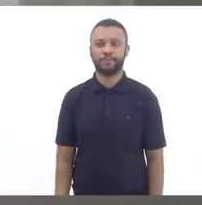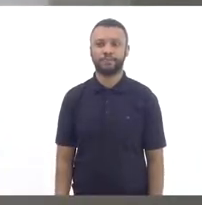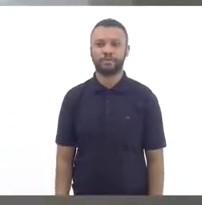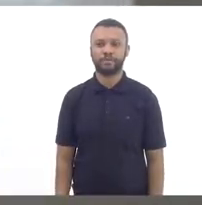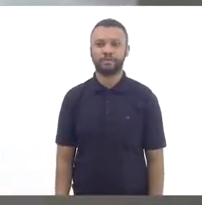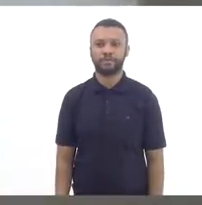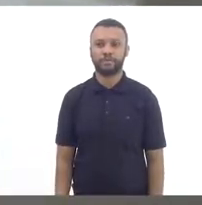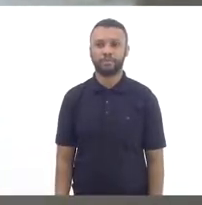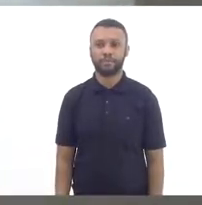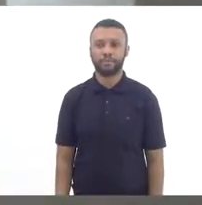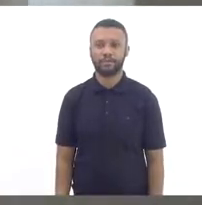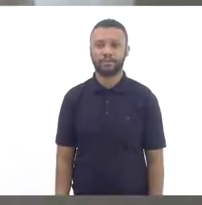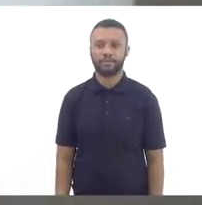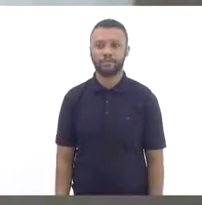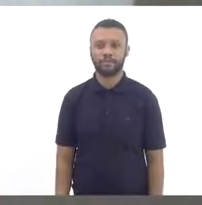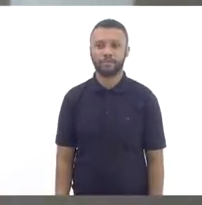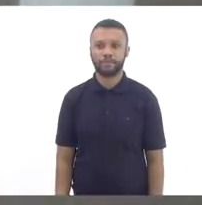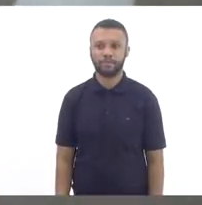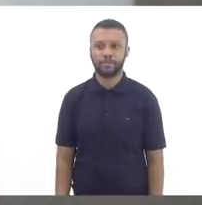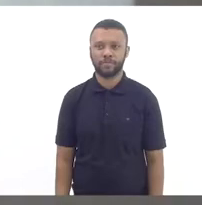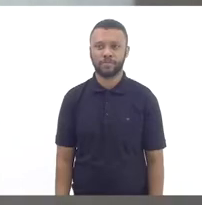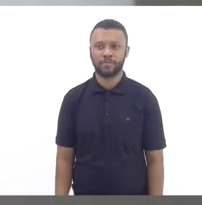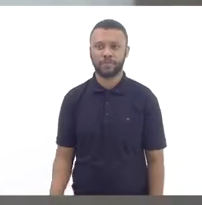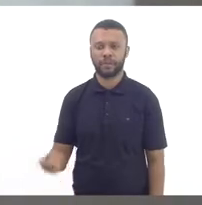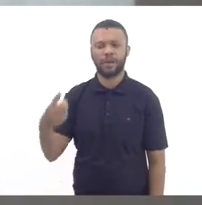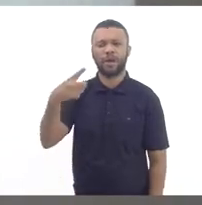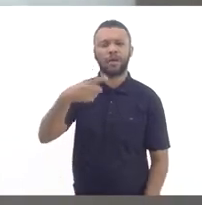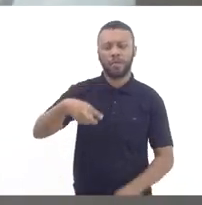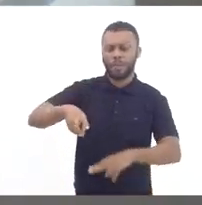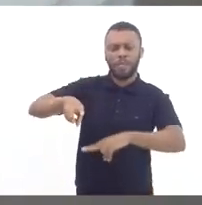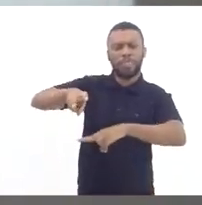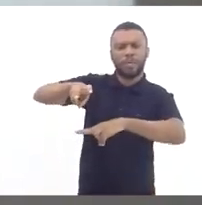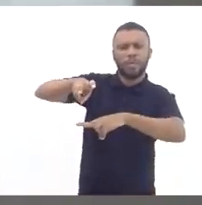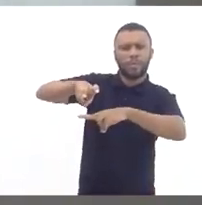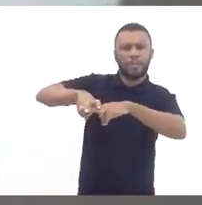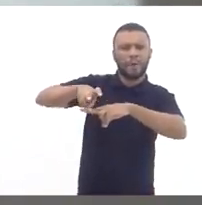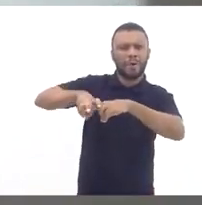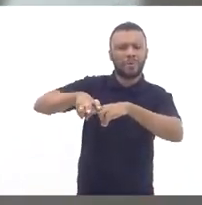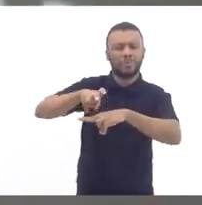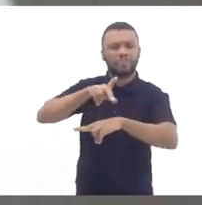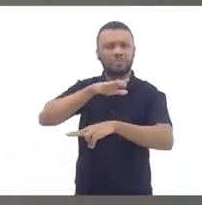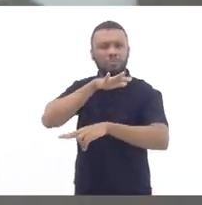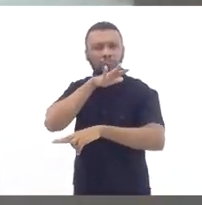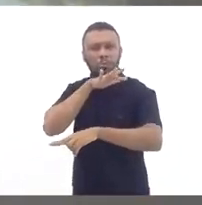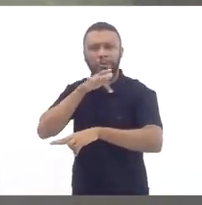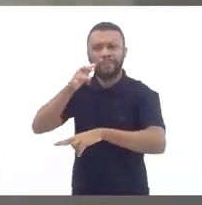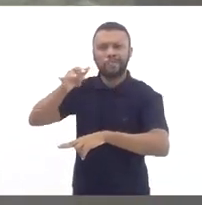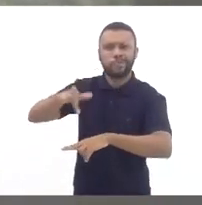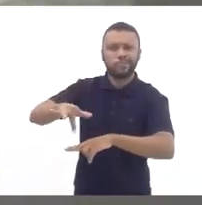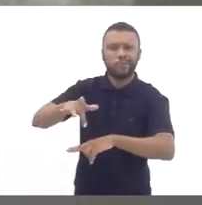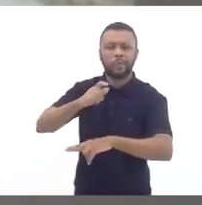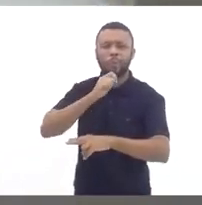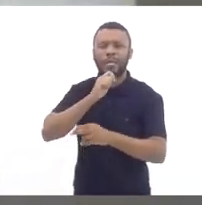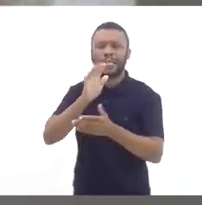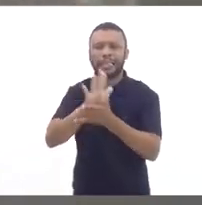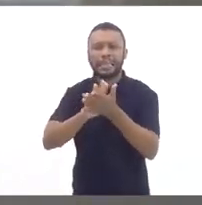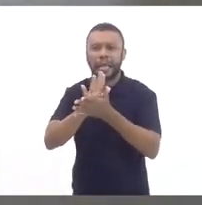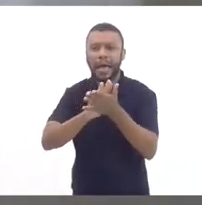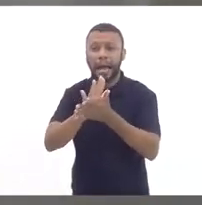Os bancos dos passageiros, tá vendo? Tem os bancos, tem conforto nenhum. Não tem nem encosto para o passageiro, para o